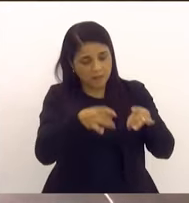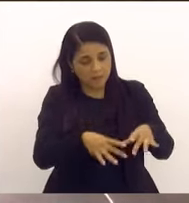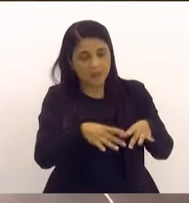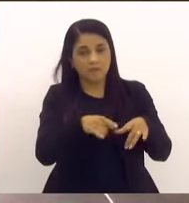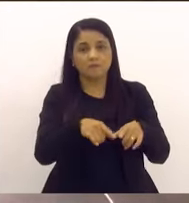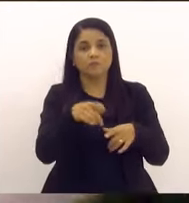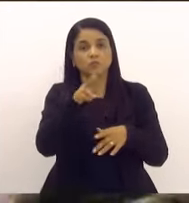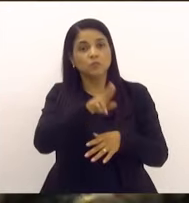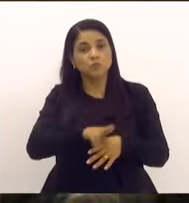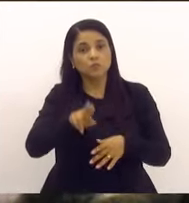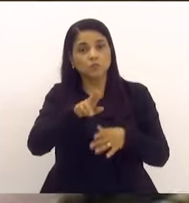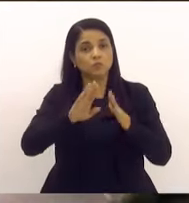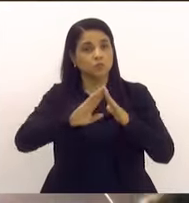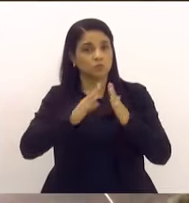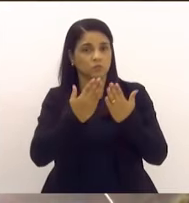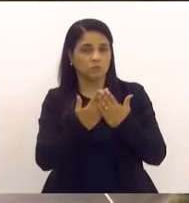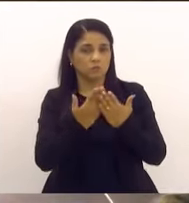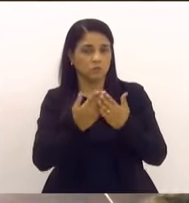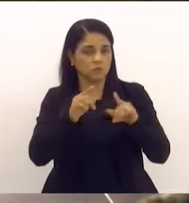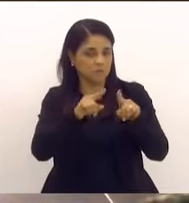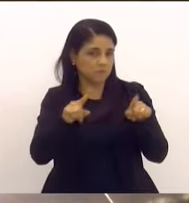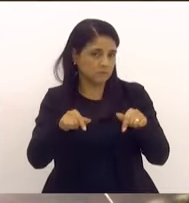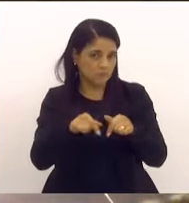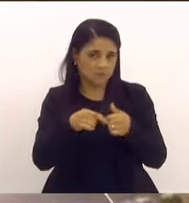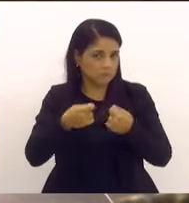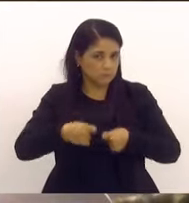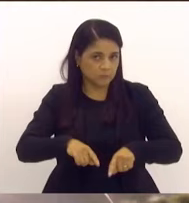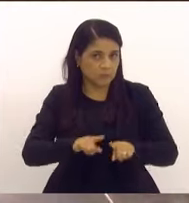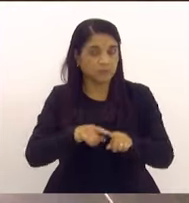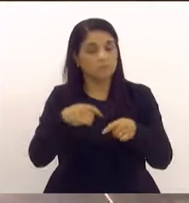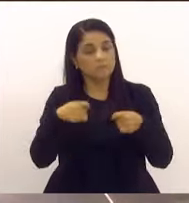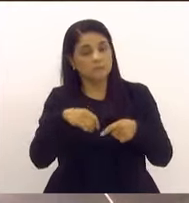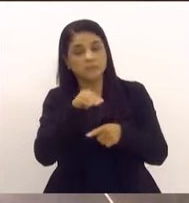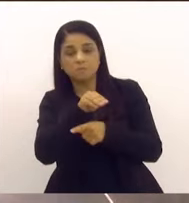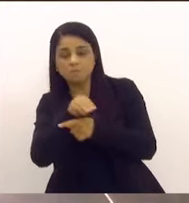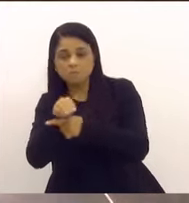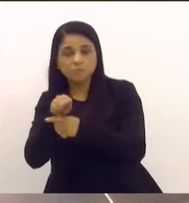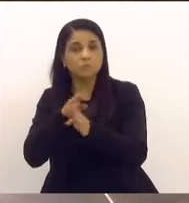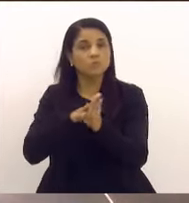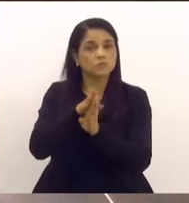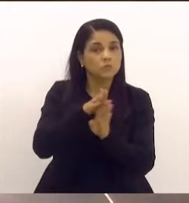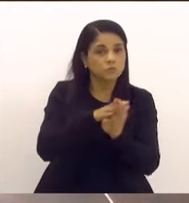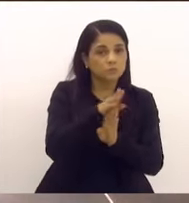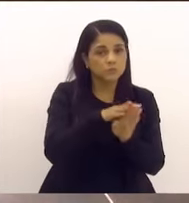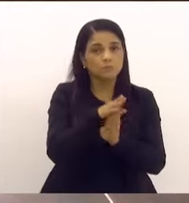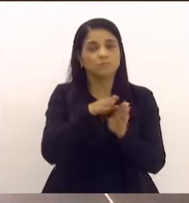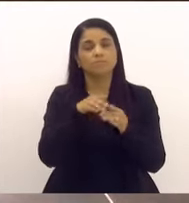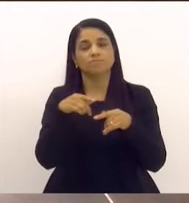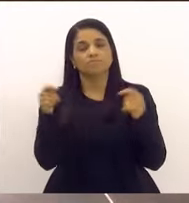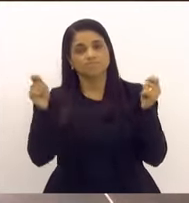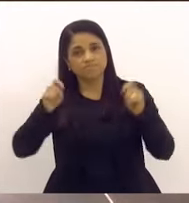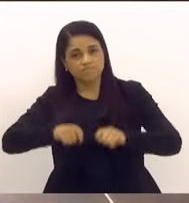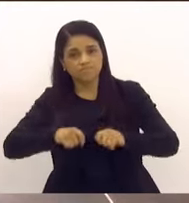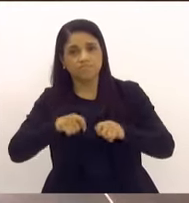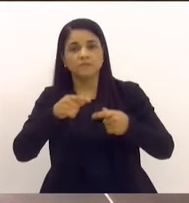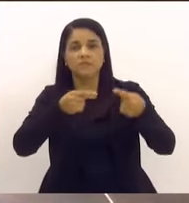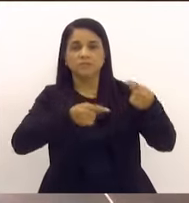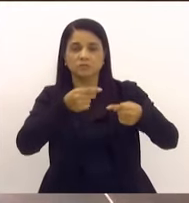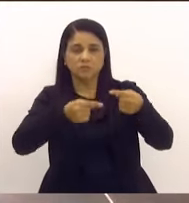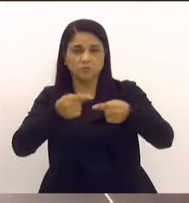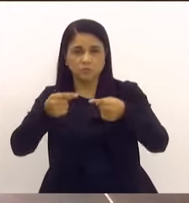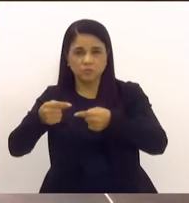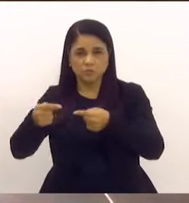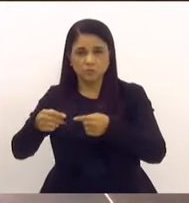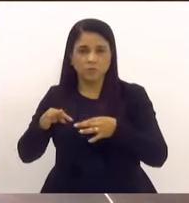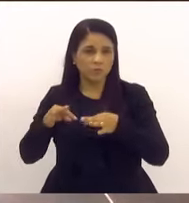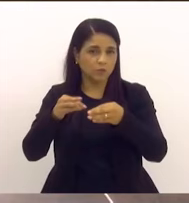aula, precisa ter um uso mínimo monitorado, orientado, e a gente precisa levar essa discussão para